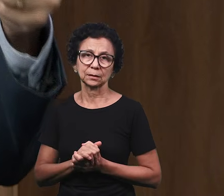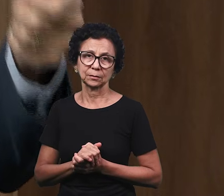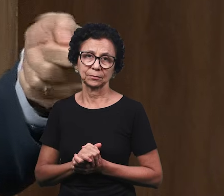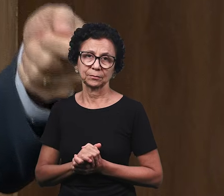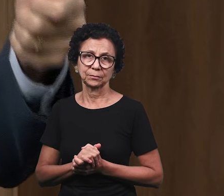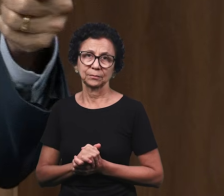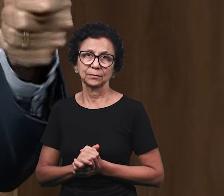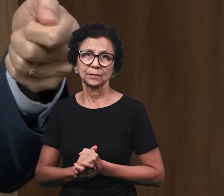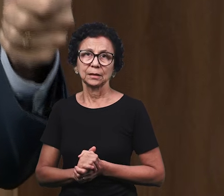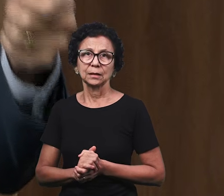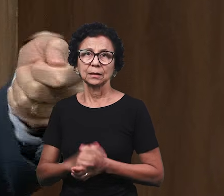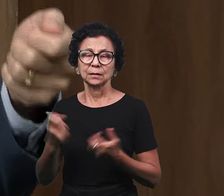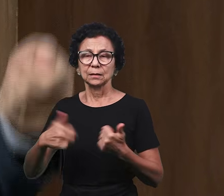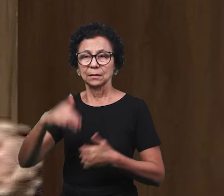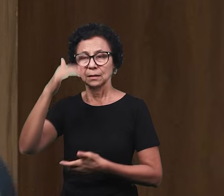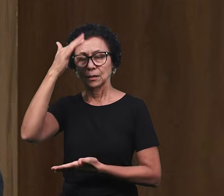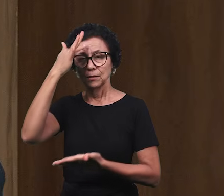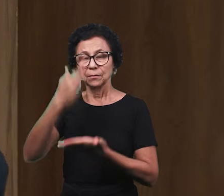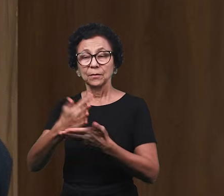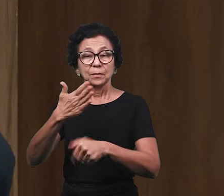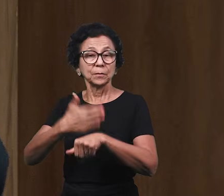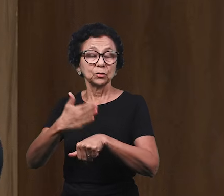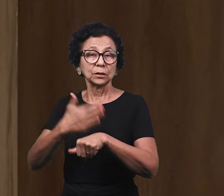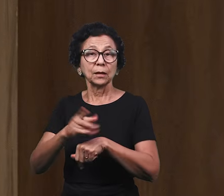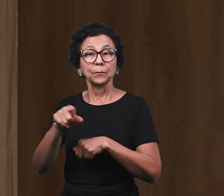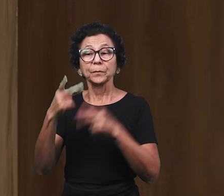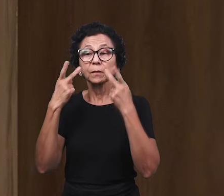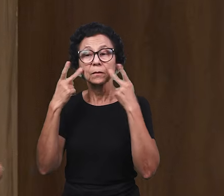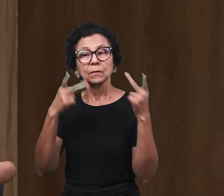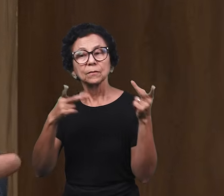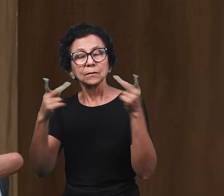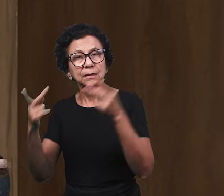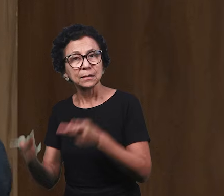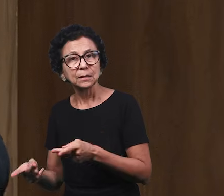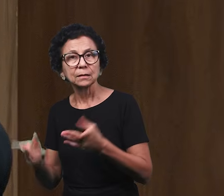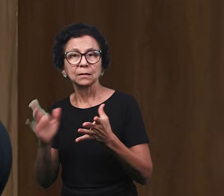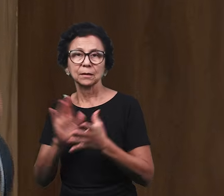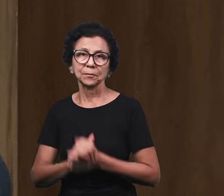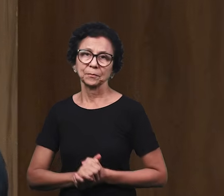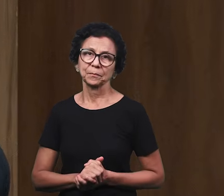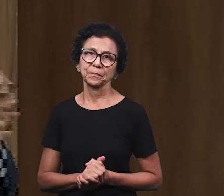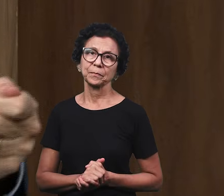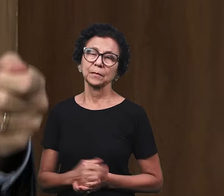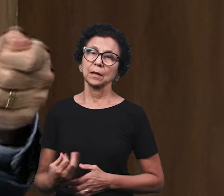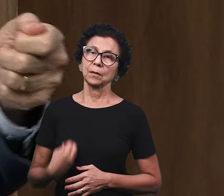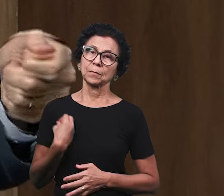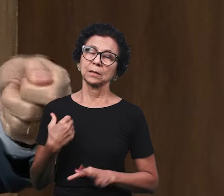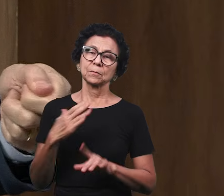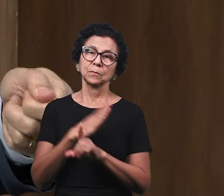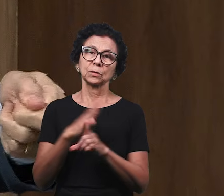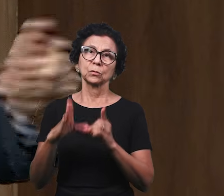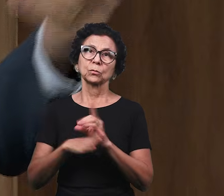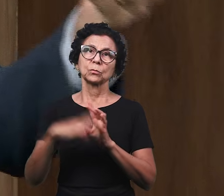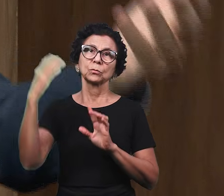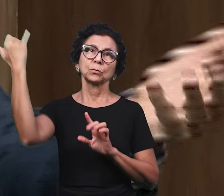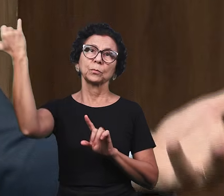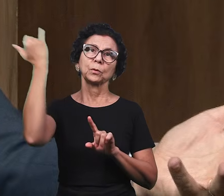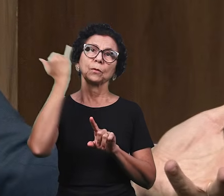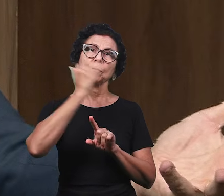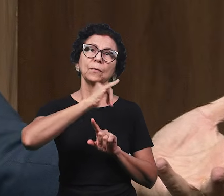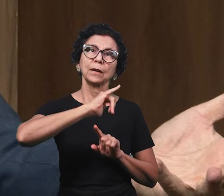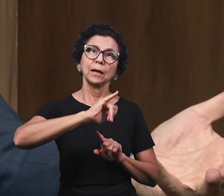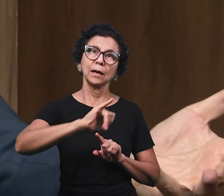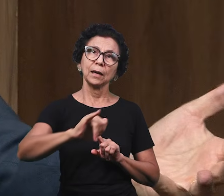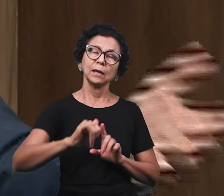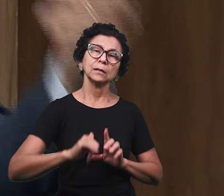ele renova o amor em nossas vidas, exercitando a nossa fé. Uma visita, até mesmo participando do